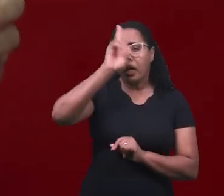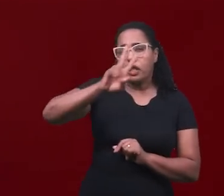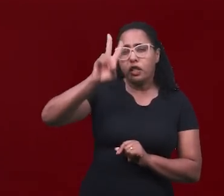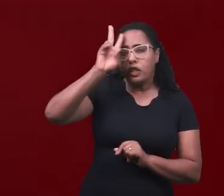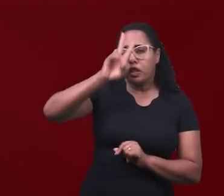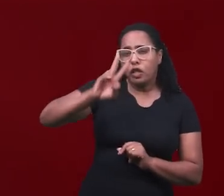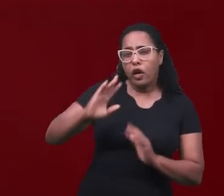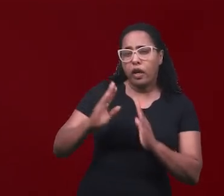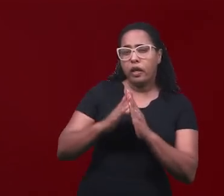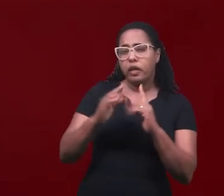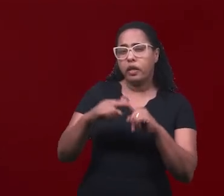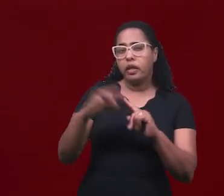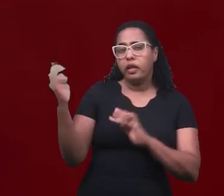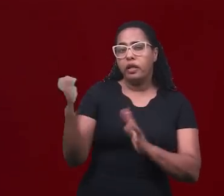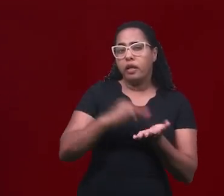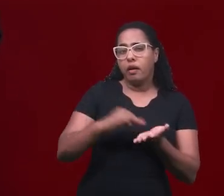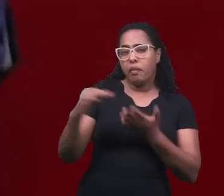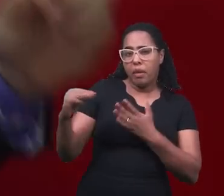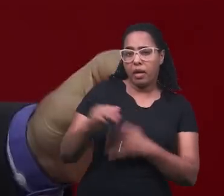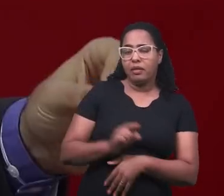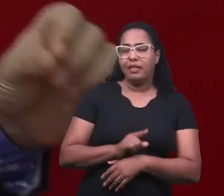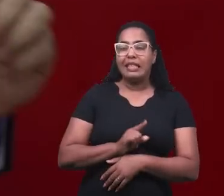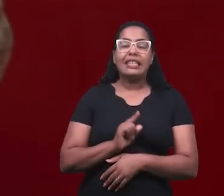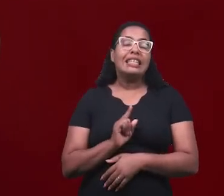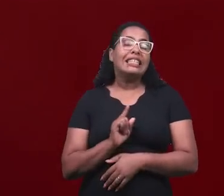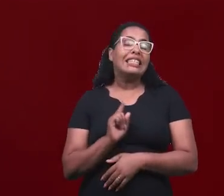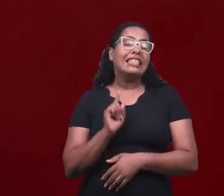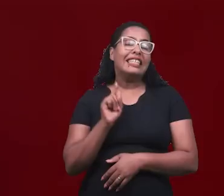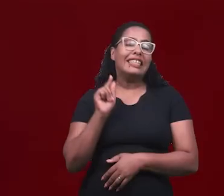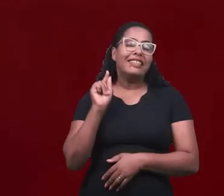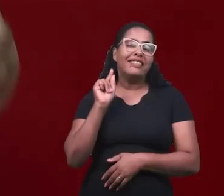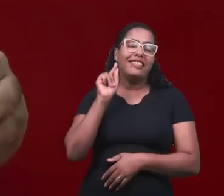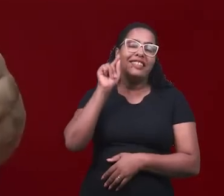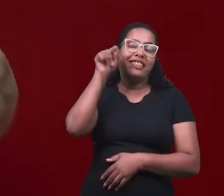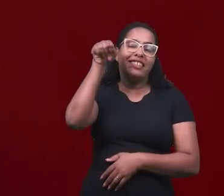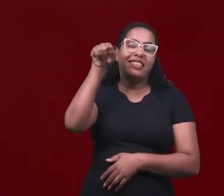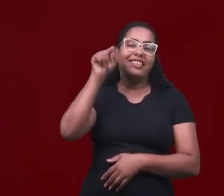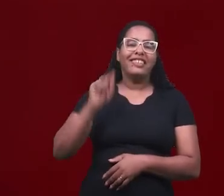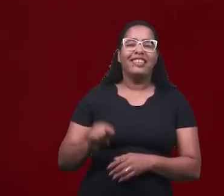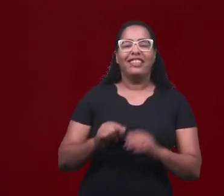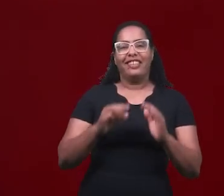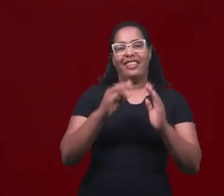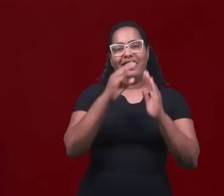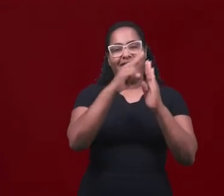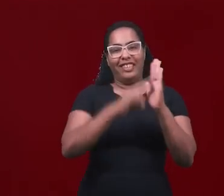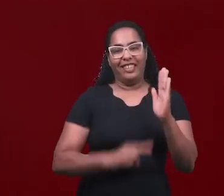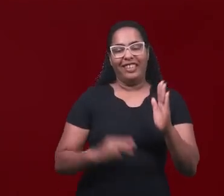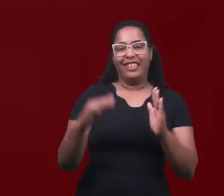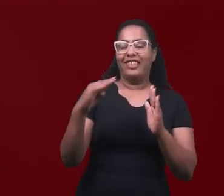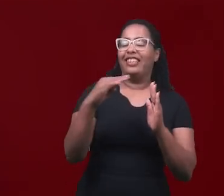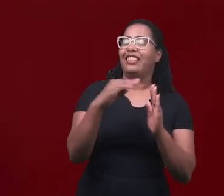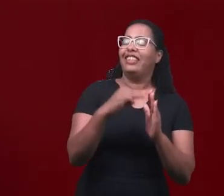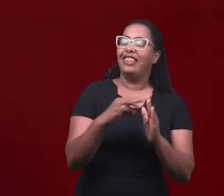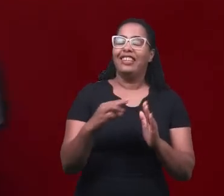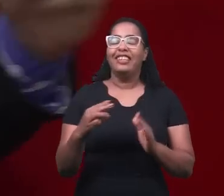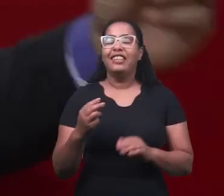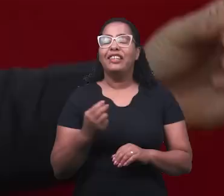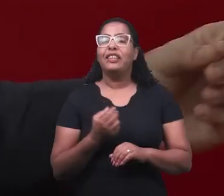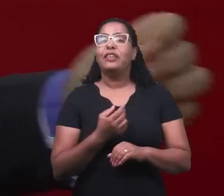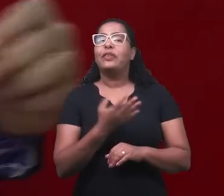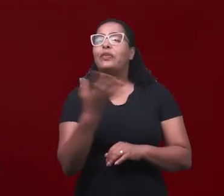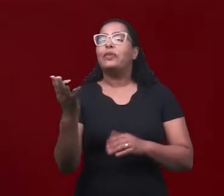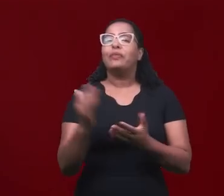história da Igreja Cristã Maranata, ali na Nova Zelândia. Como é que começou, quanto